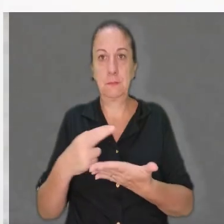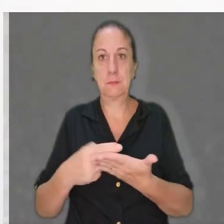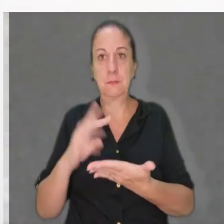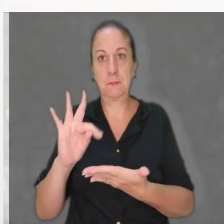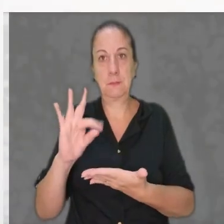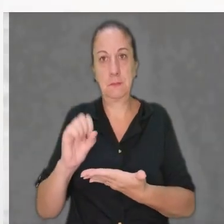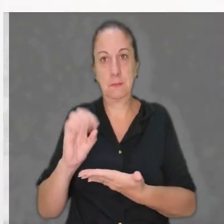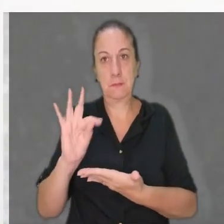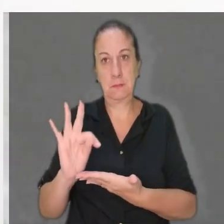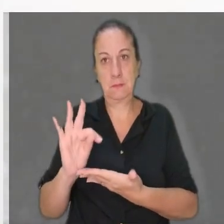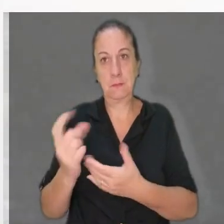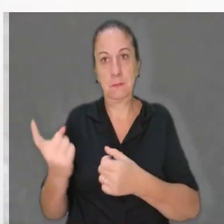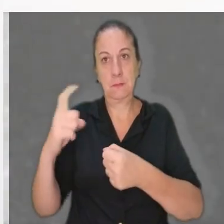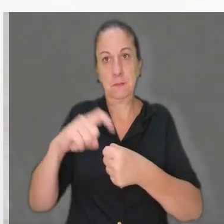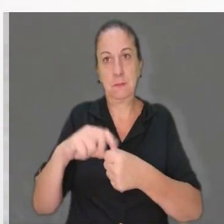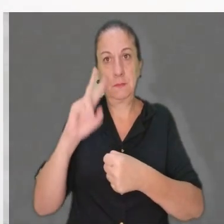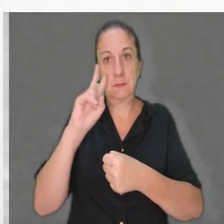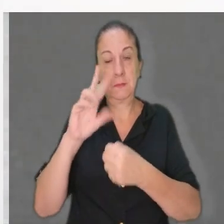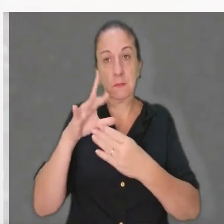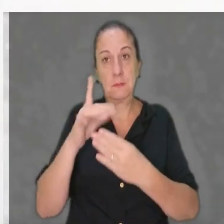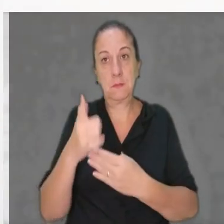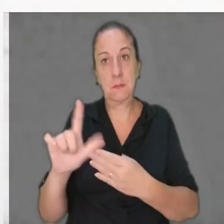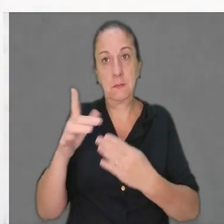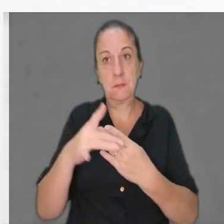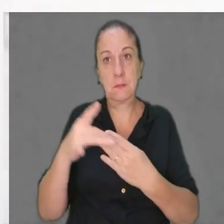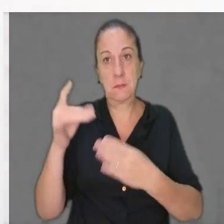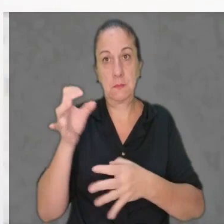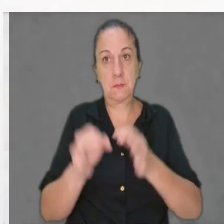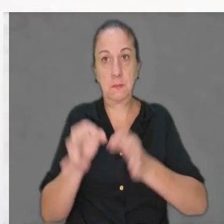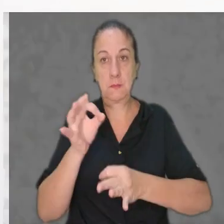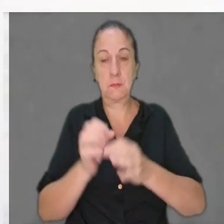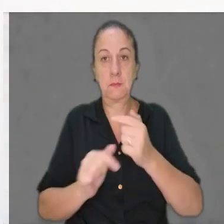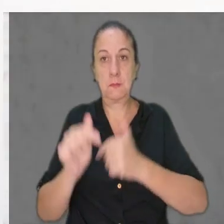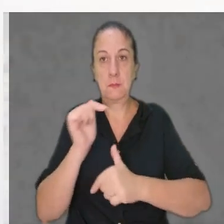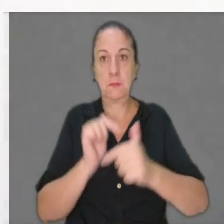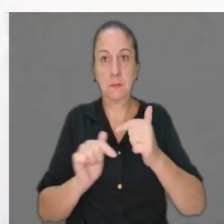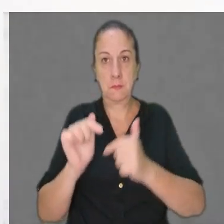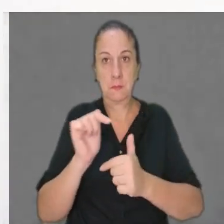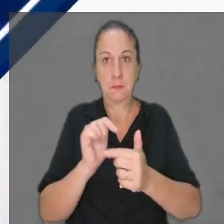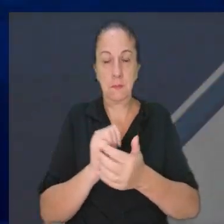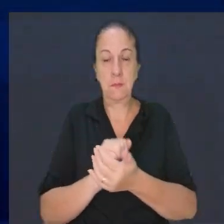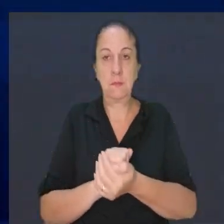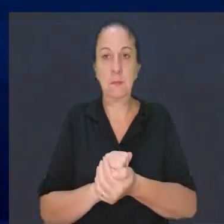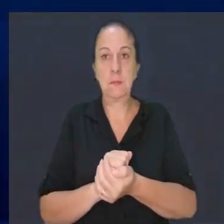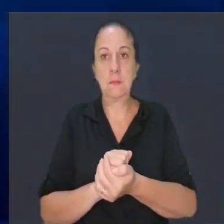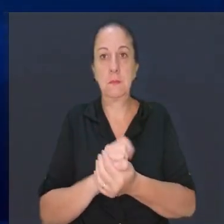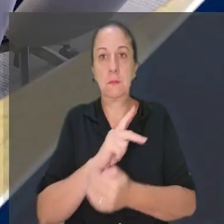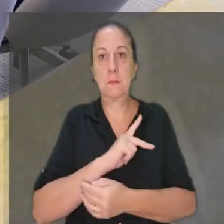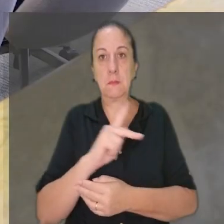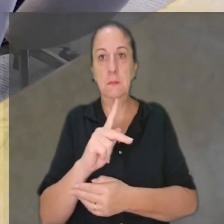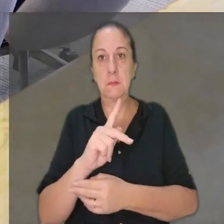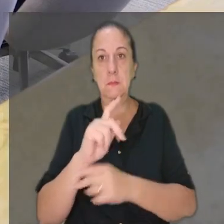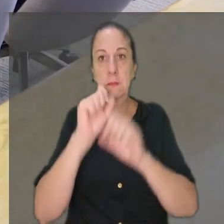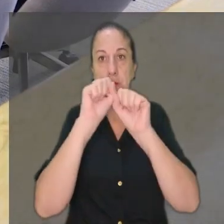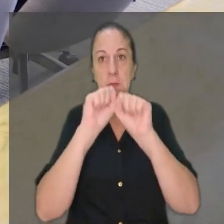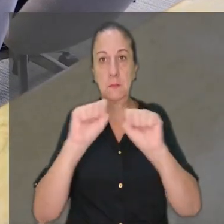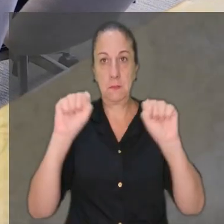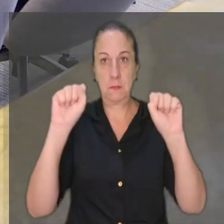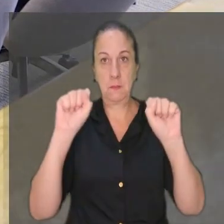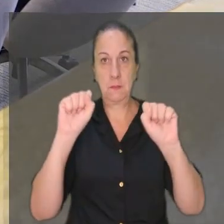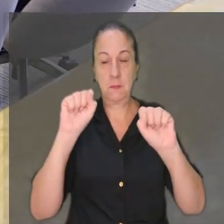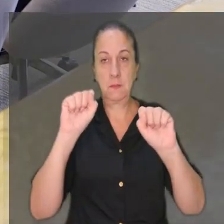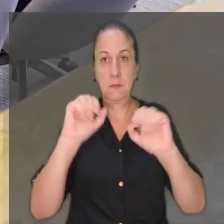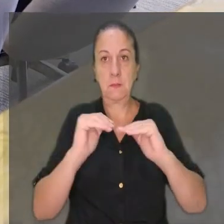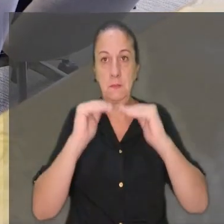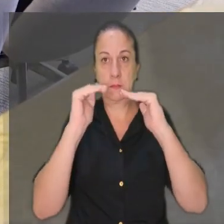O Revista TST está de volta. Veja outros destaques da semana na Justiça do Trabalho. O presidente do Tribunal